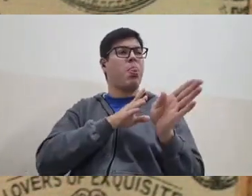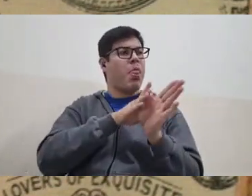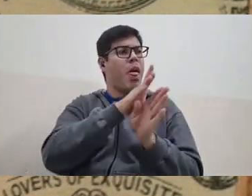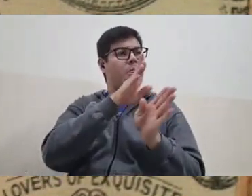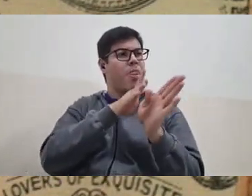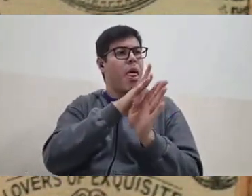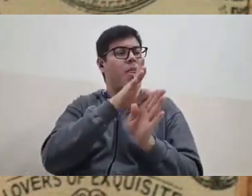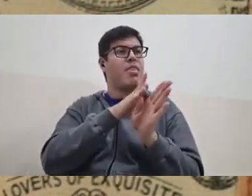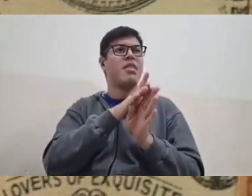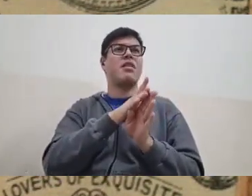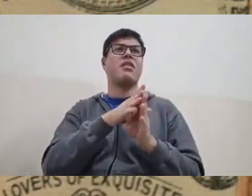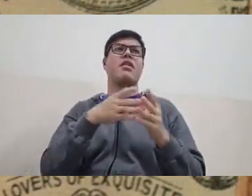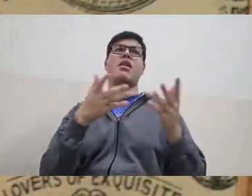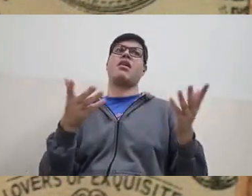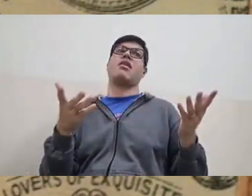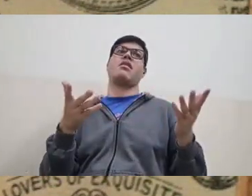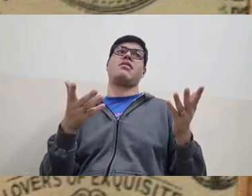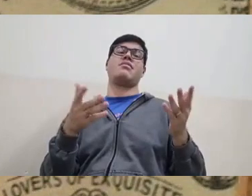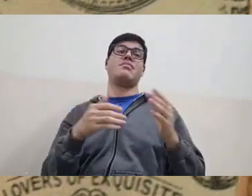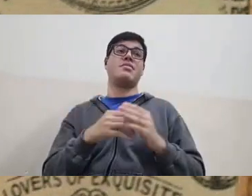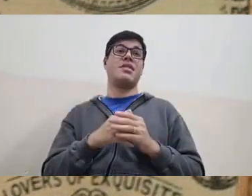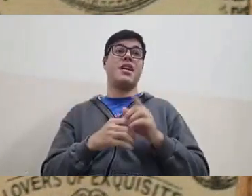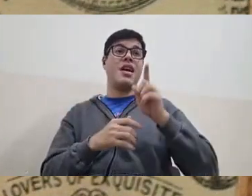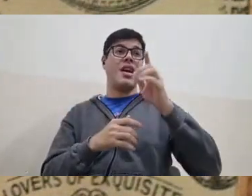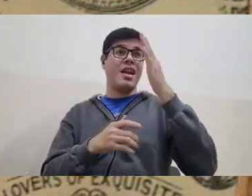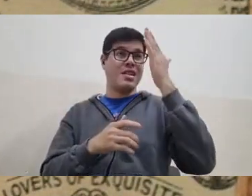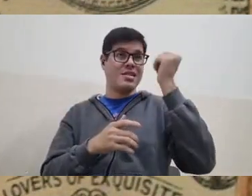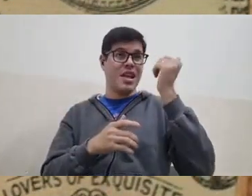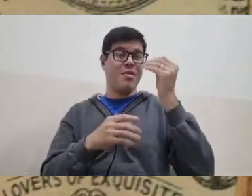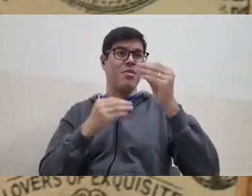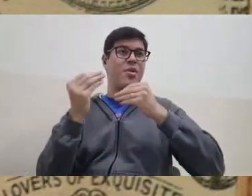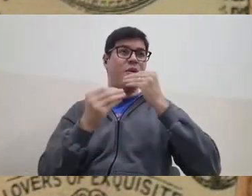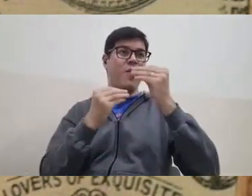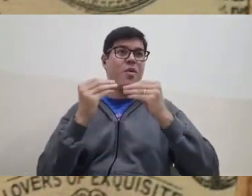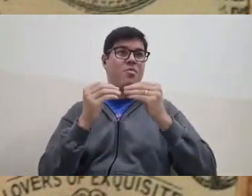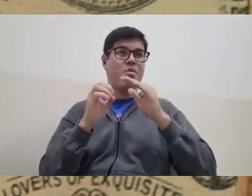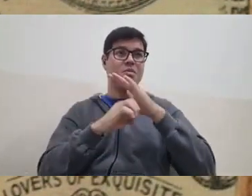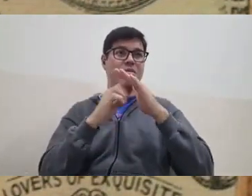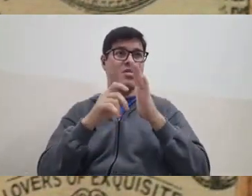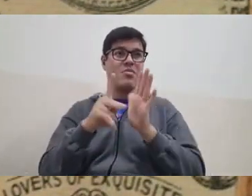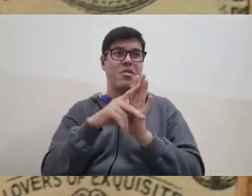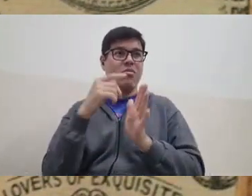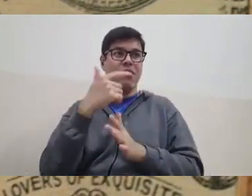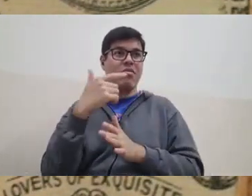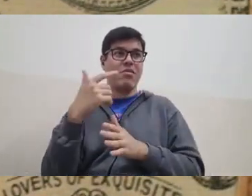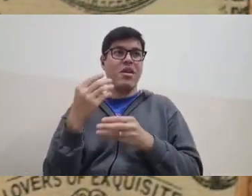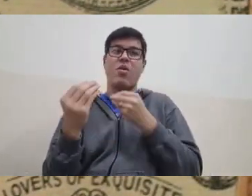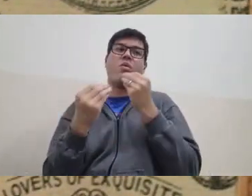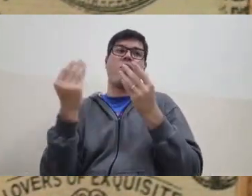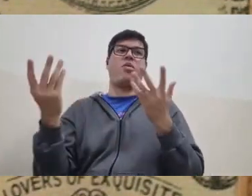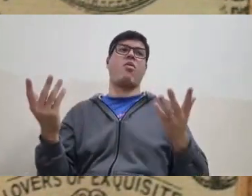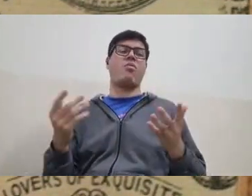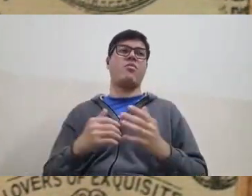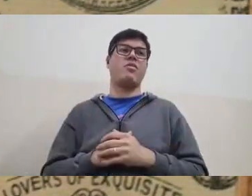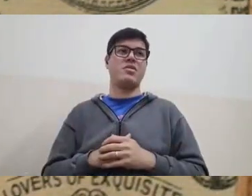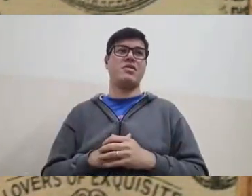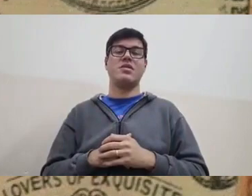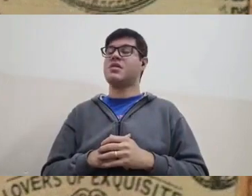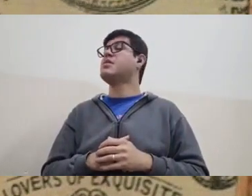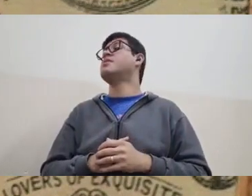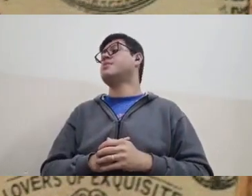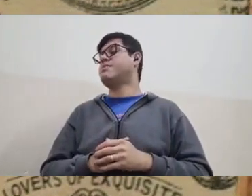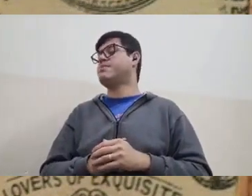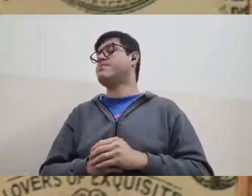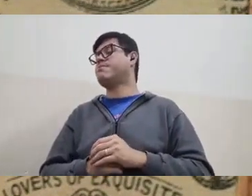para essa empresa você vai mandar um cara aqui se ele soubesse ele tinha empresa dele entendeu ele falou já escutei já